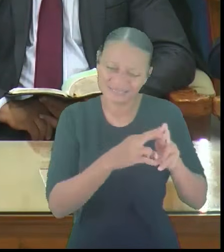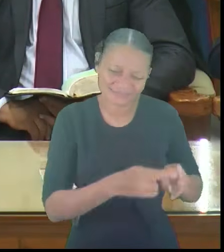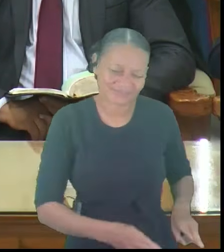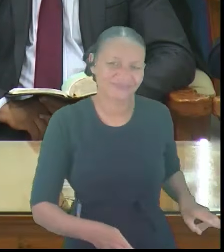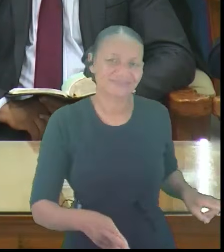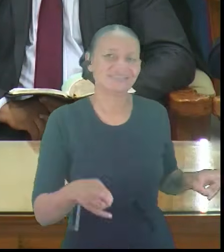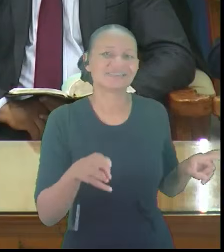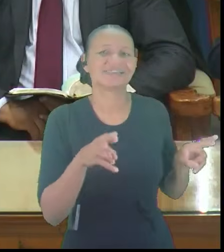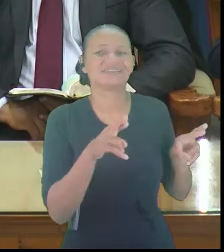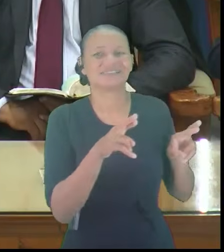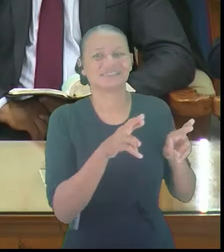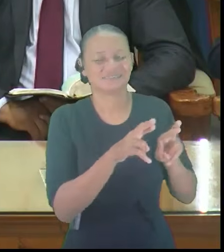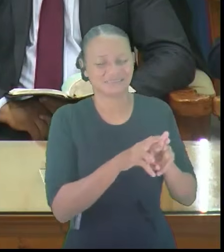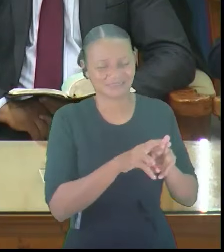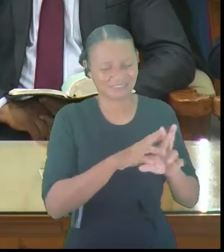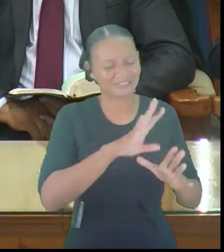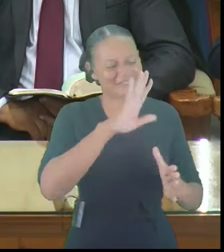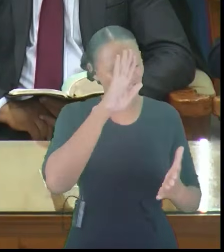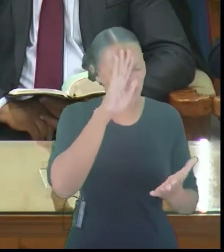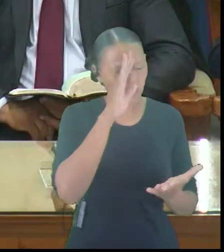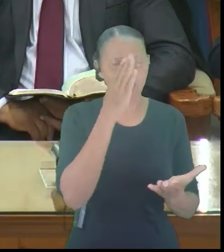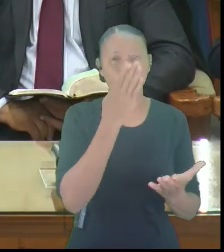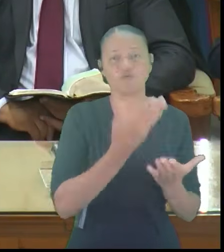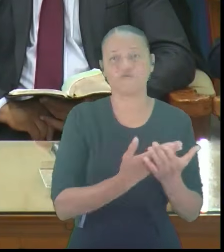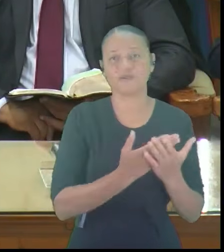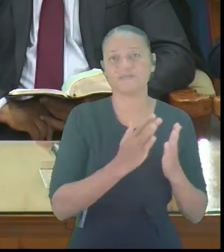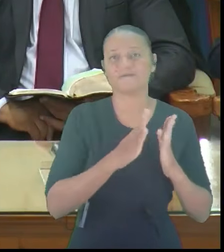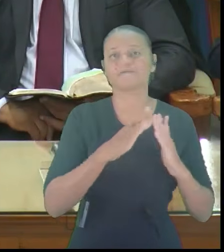restauração da credibilidade.